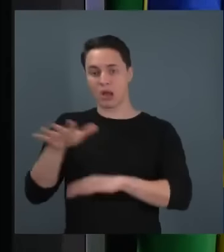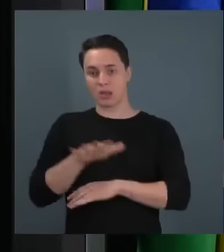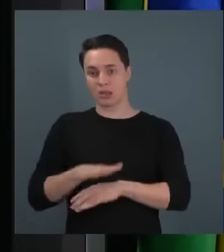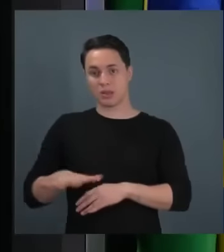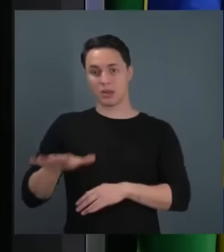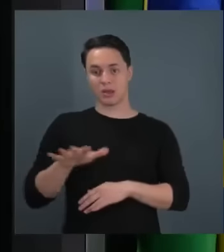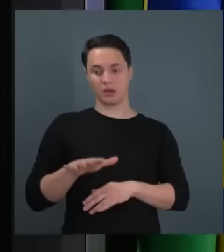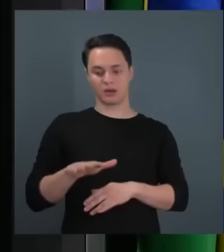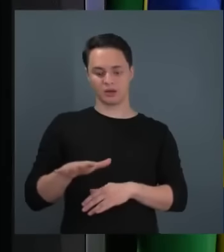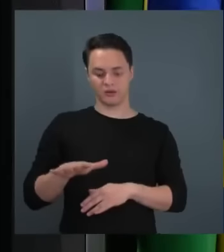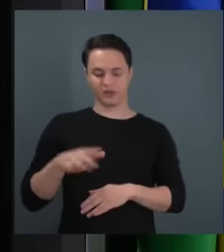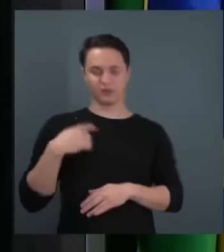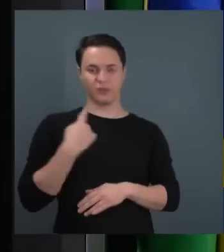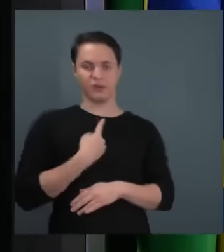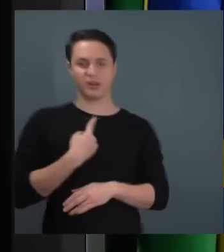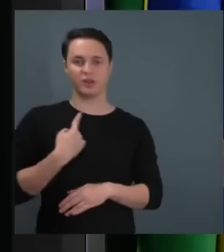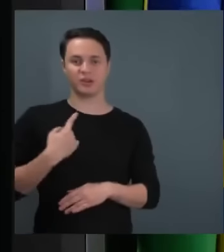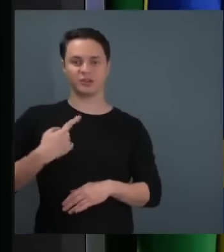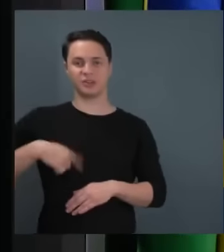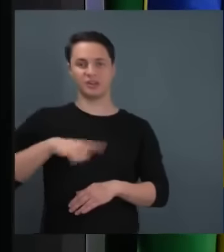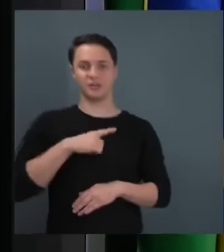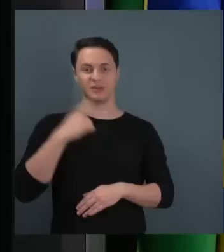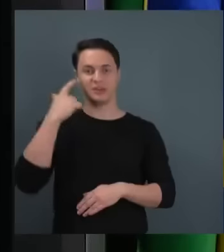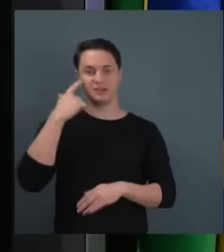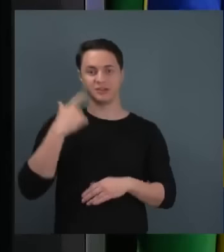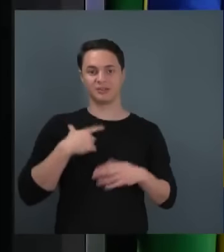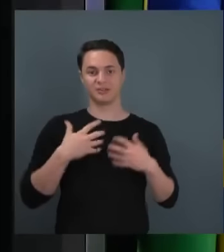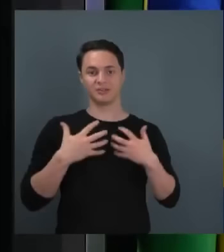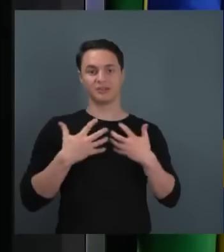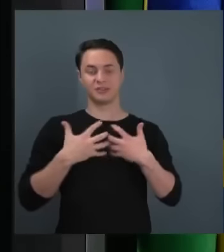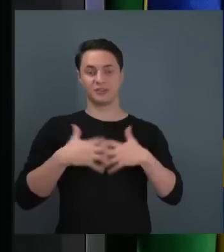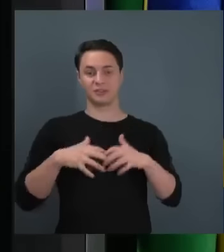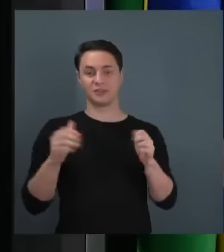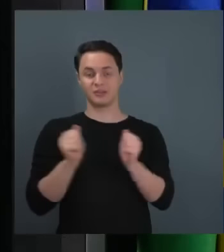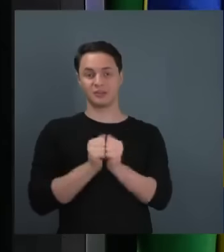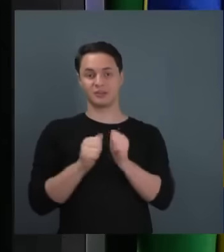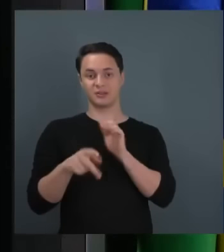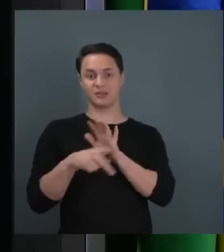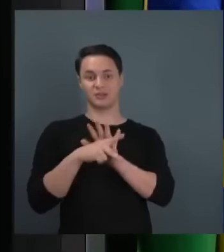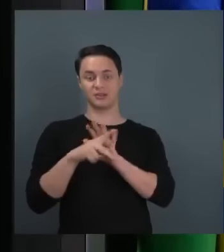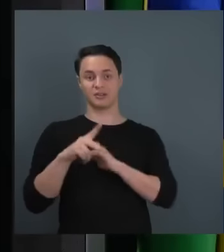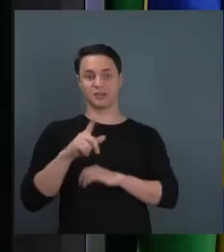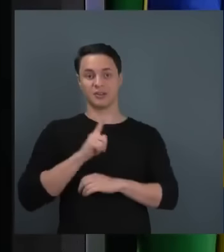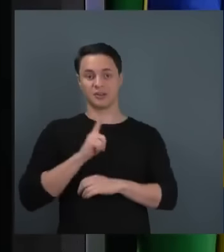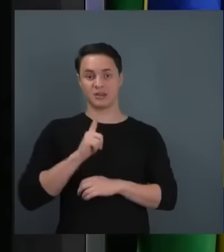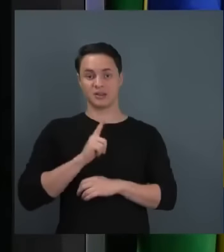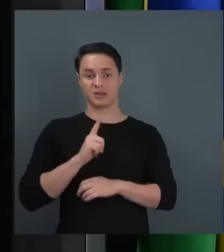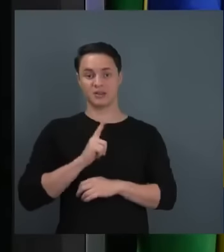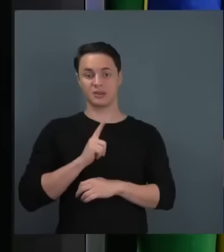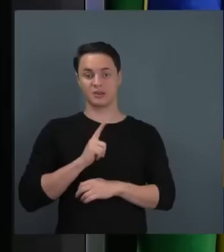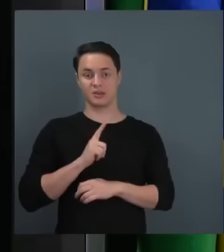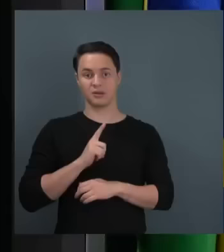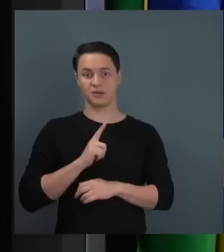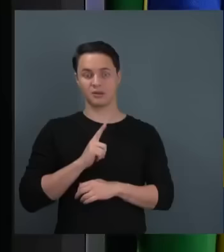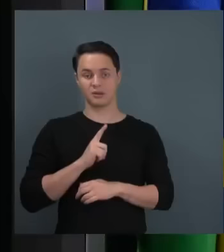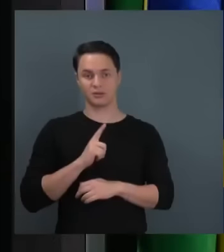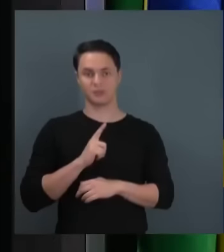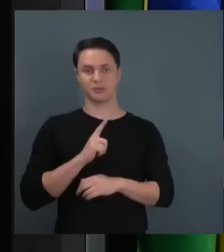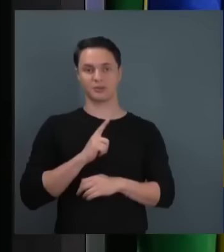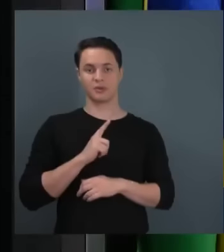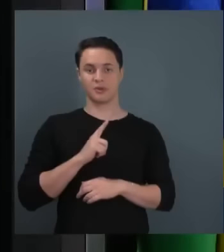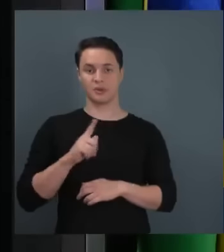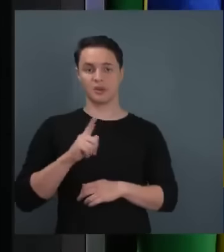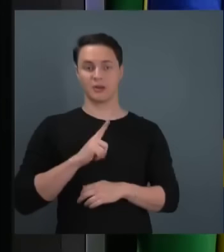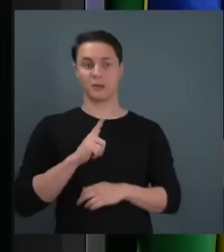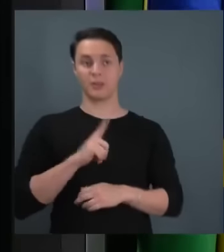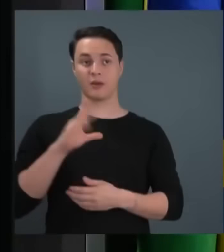para a proteção contra investidas policiais. Vários fatores contribuíram para o seu crescimento. A ausência